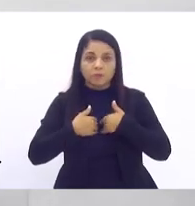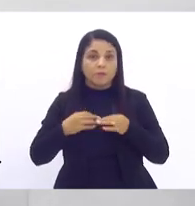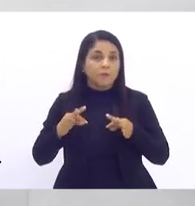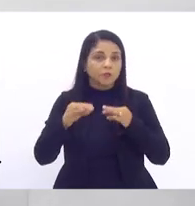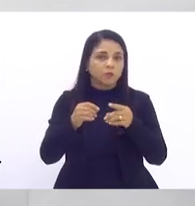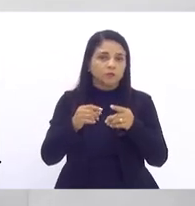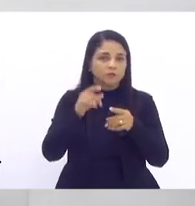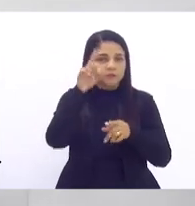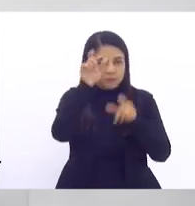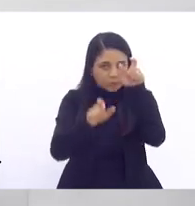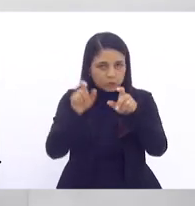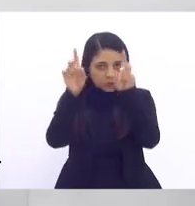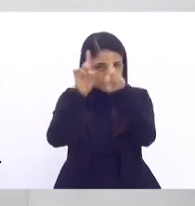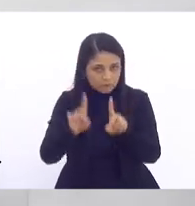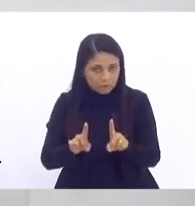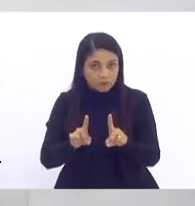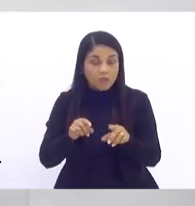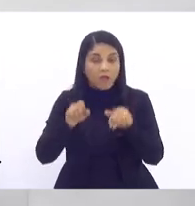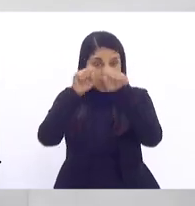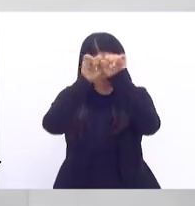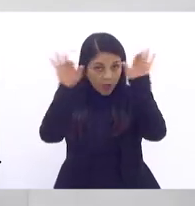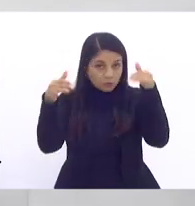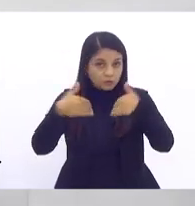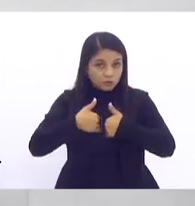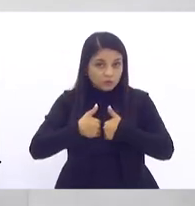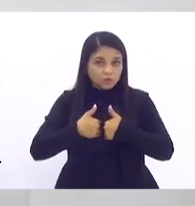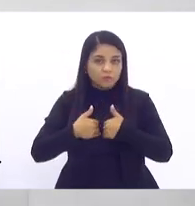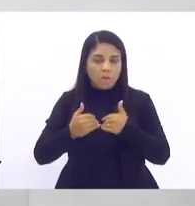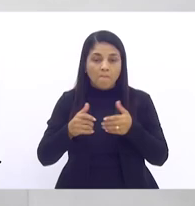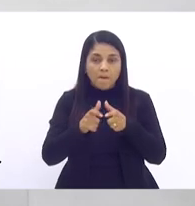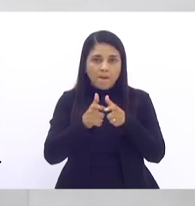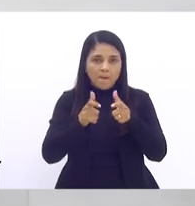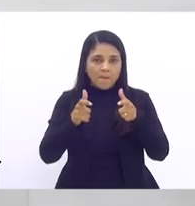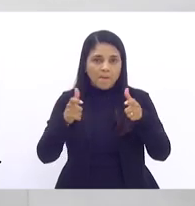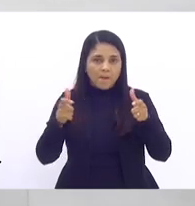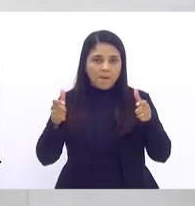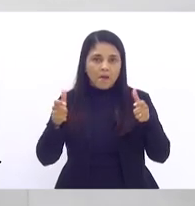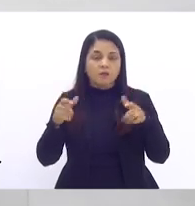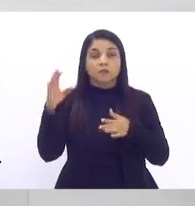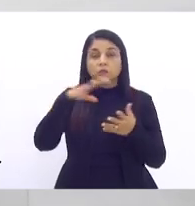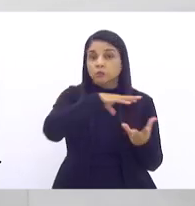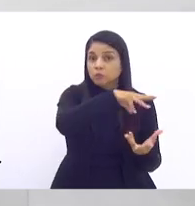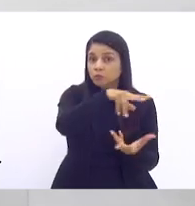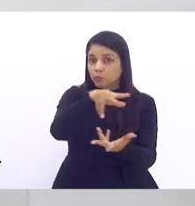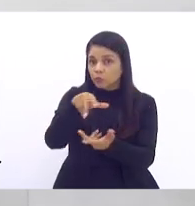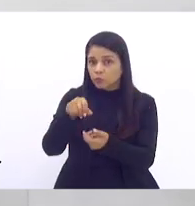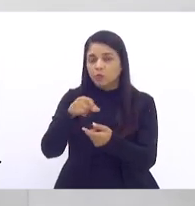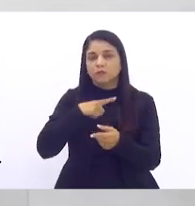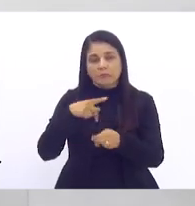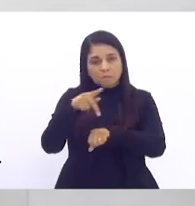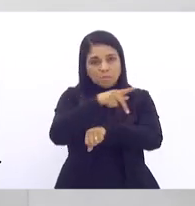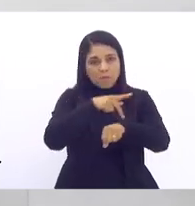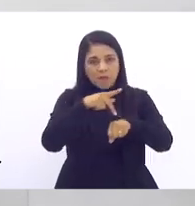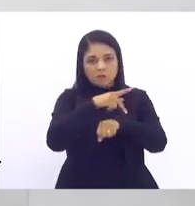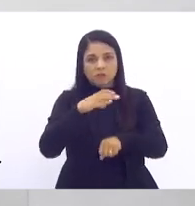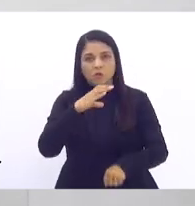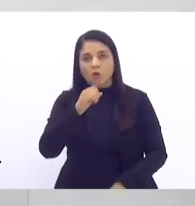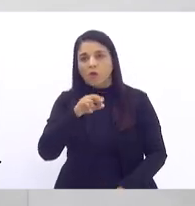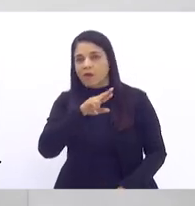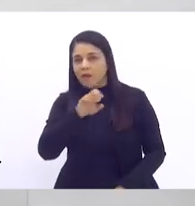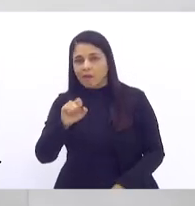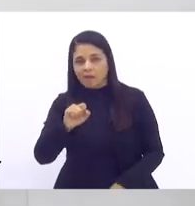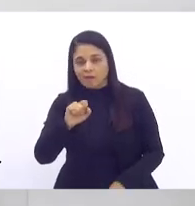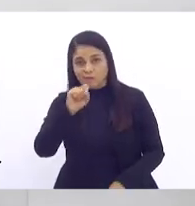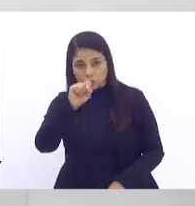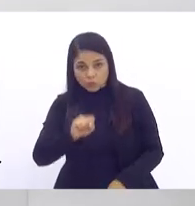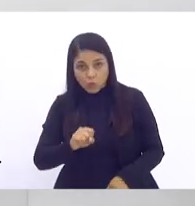em geral se bem que autismo é a deficiência que mais cresce hoje no mundo nós temos países como a Coreia do Sul que já é um